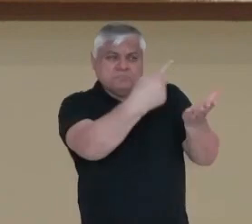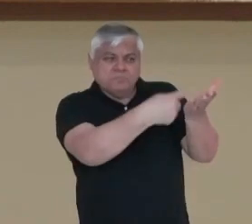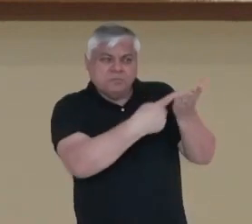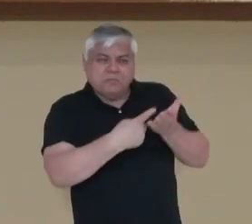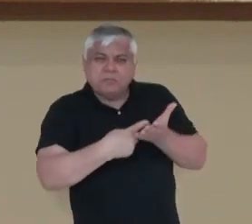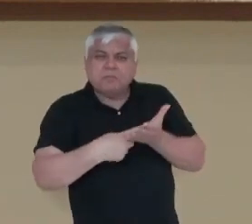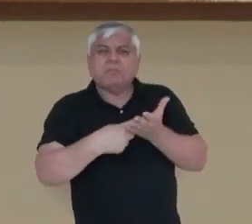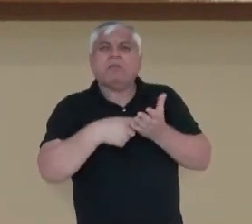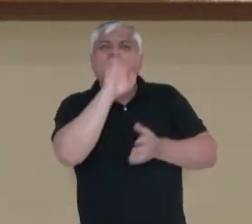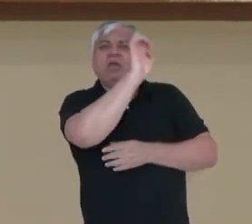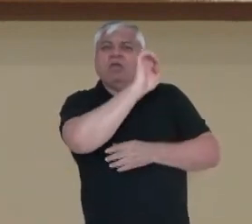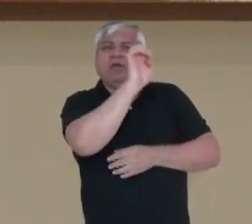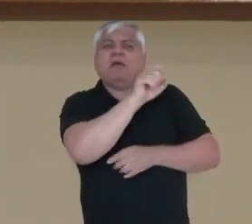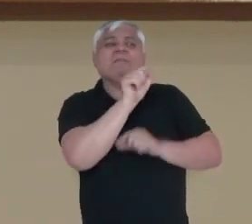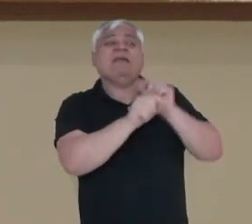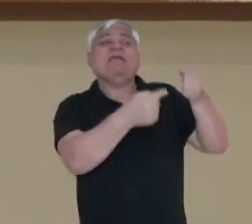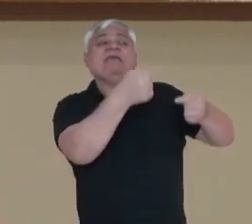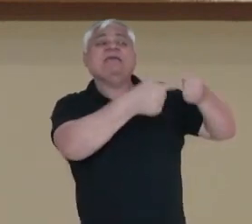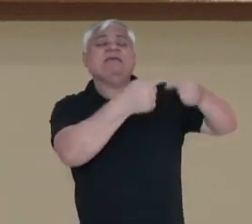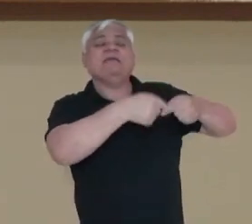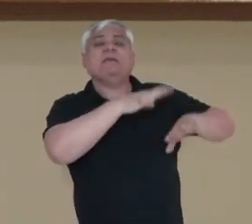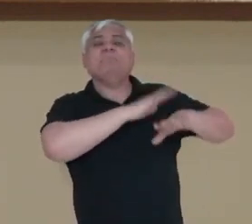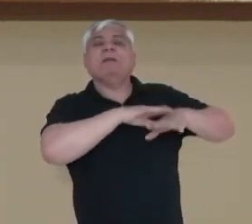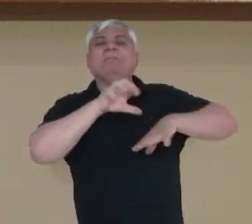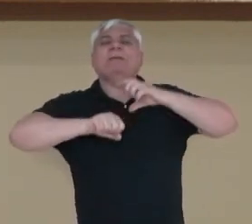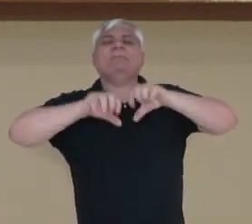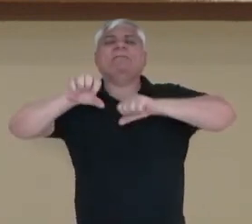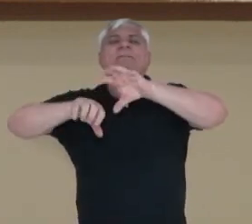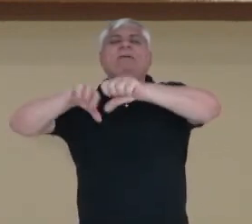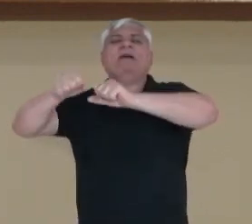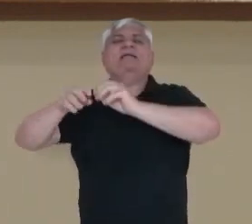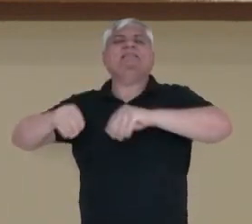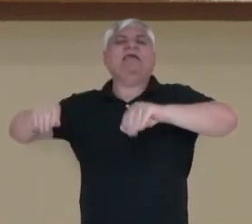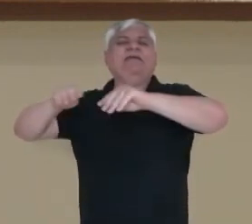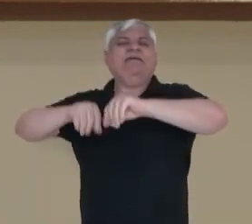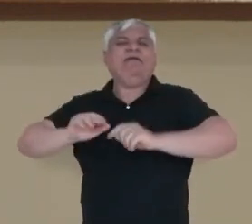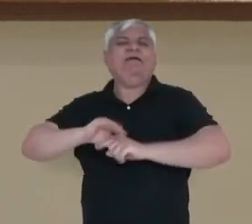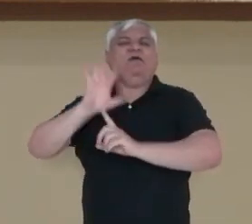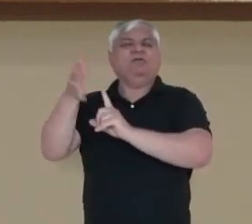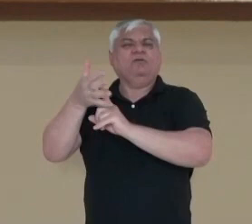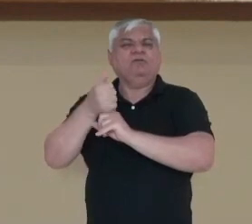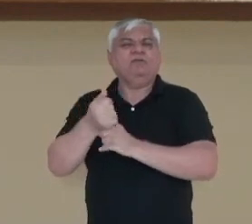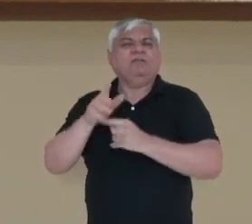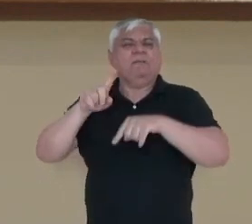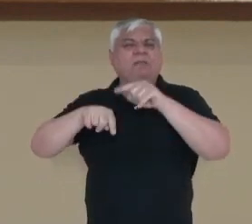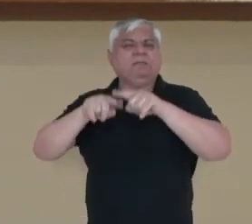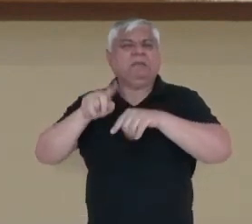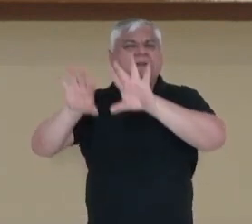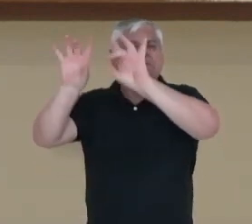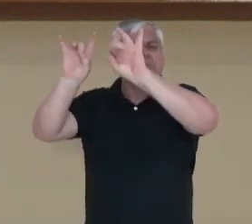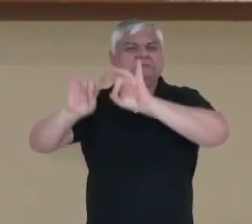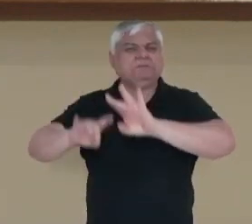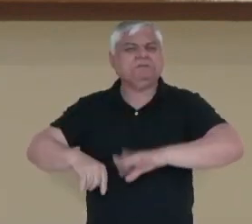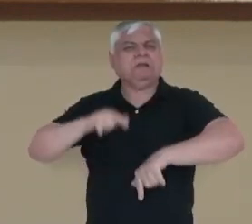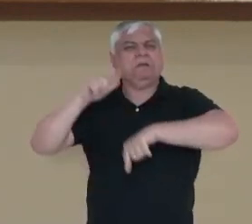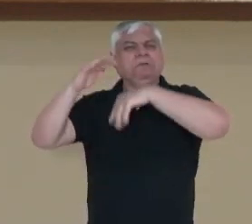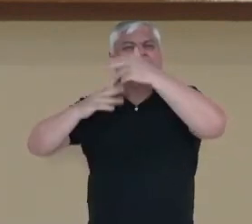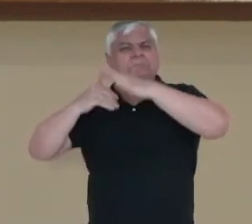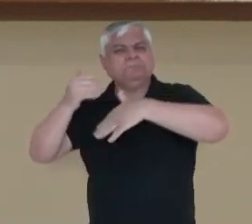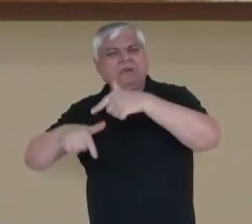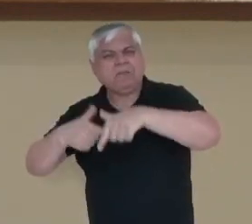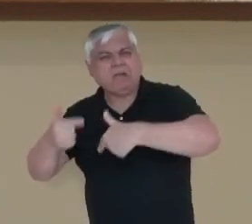uma disputa para ver quem poderia pegar mais terras, dominar mais território em busca mais de matéria-prima, de trabalho, né,